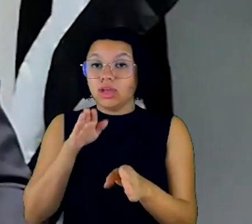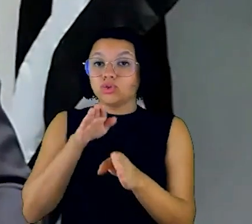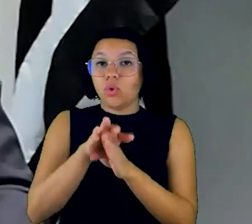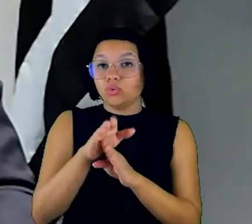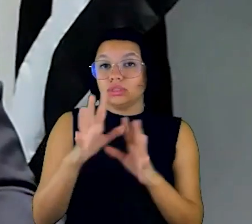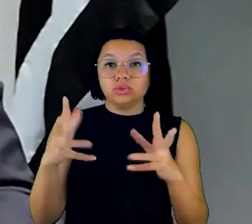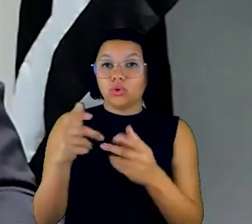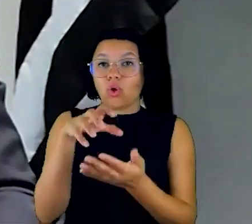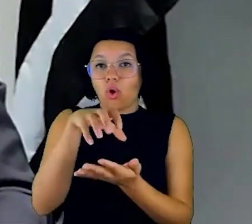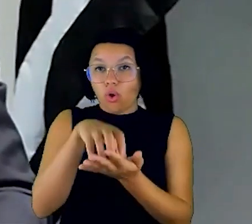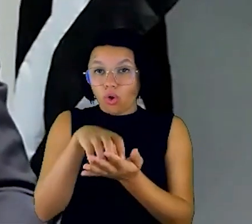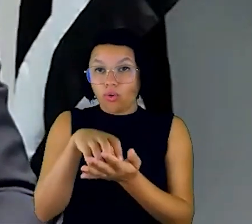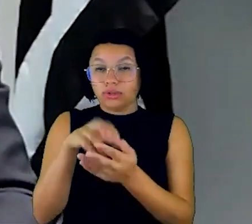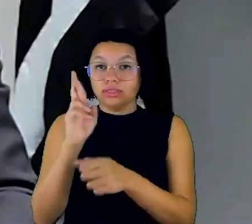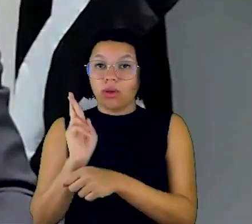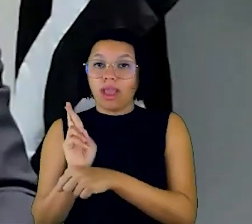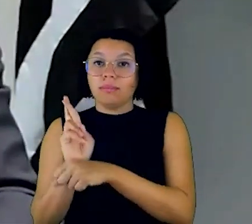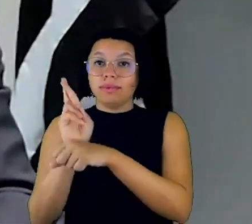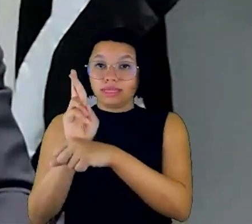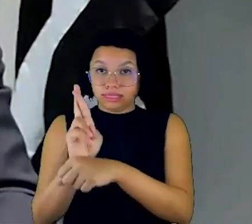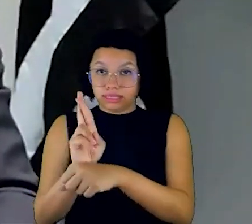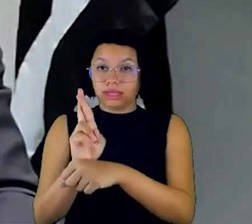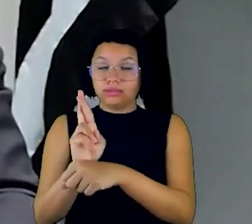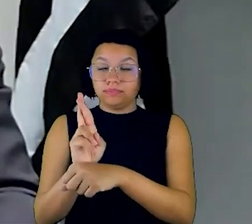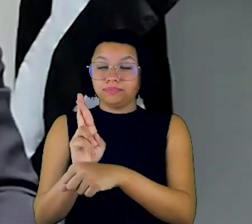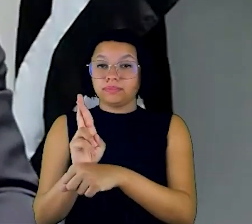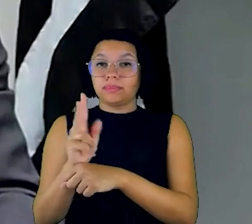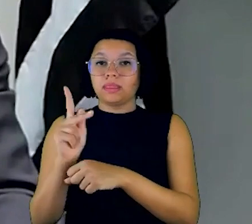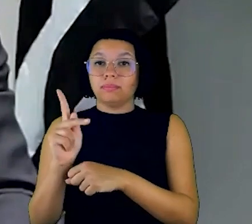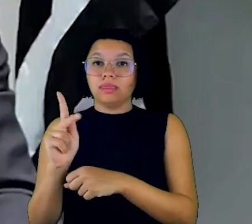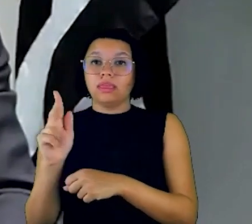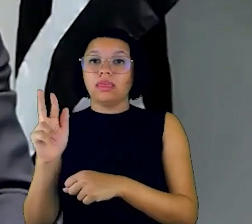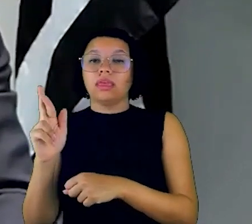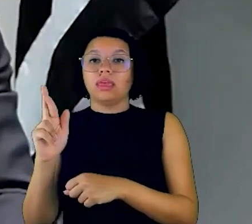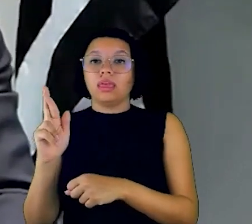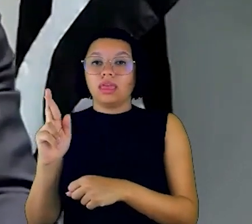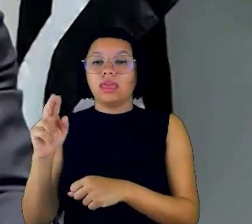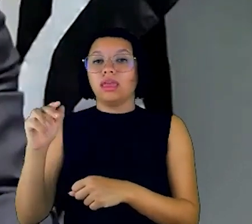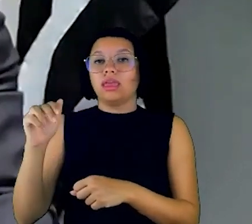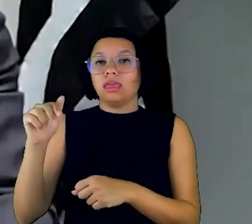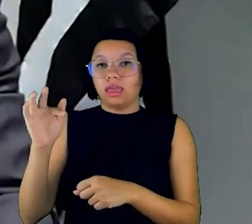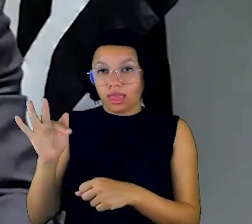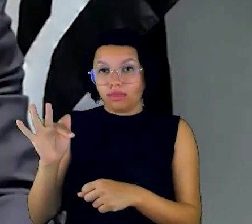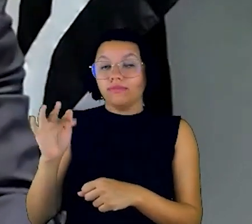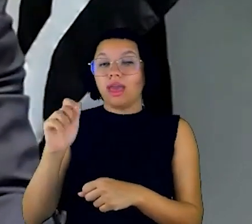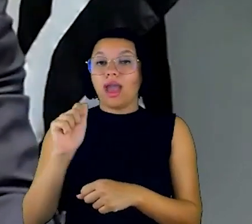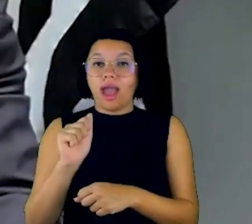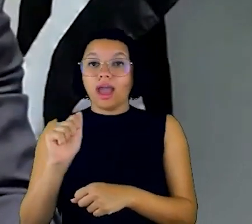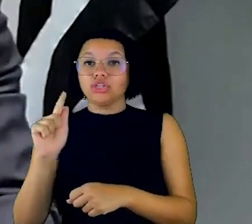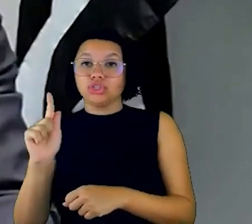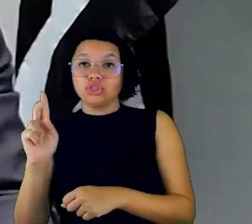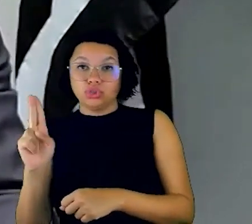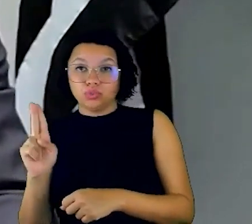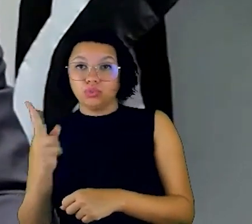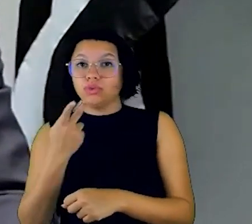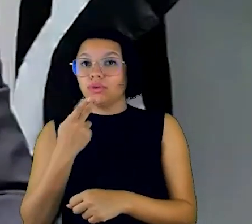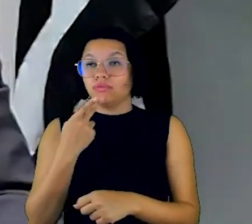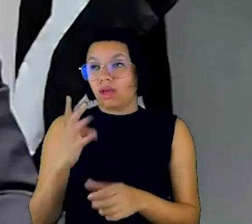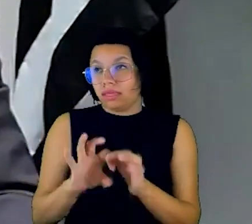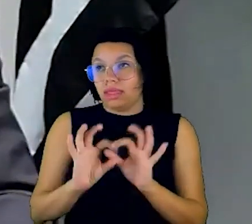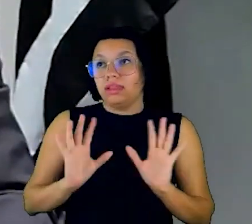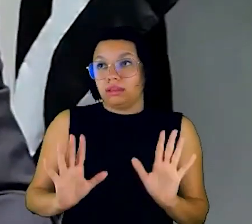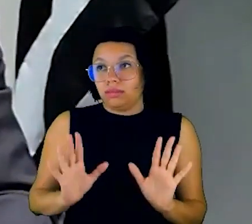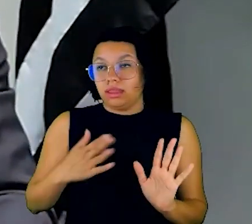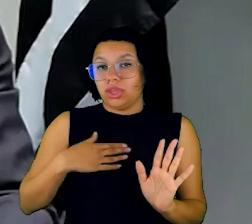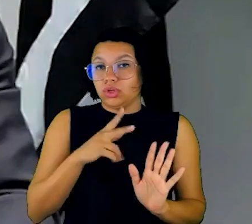que são representados pela PRF e pela AGU, entidades que, digo aos senhores aqui no exercício da minha